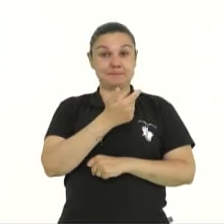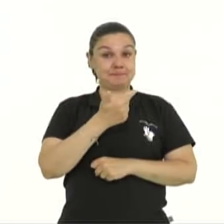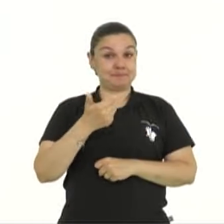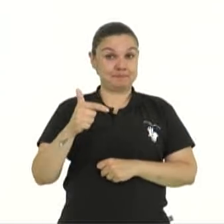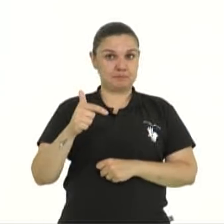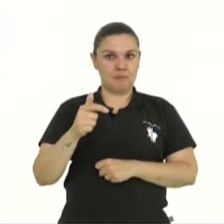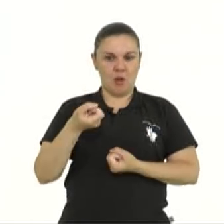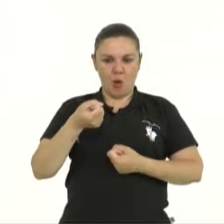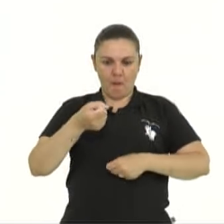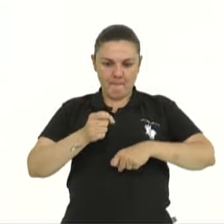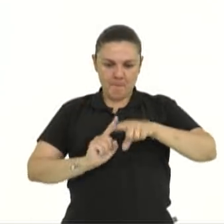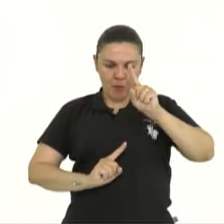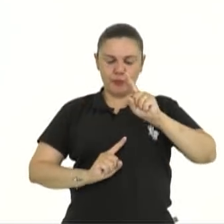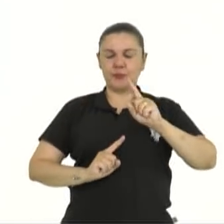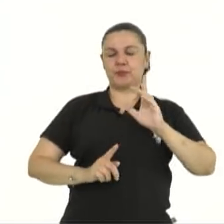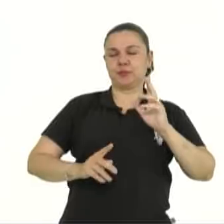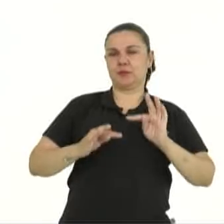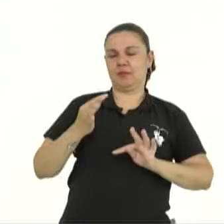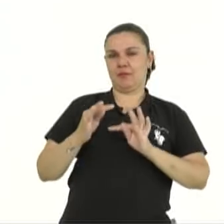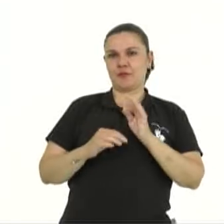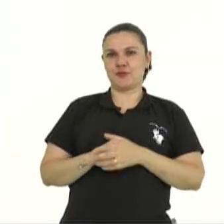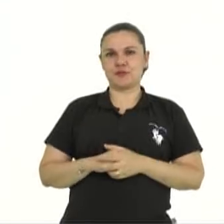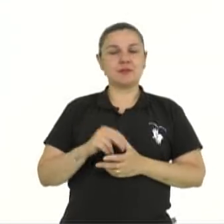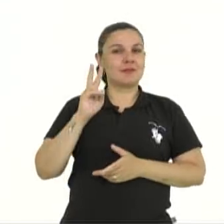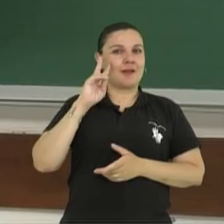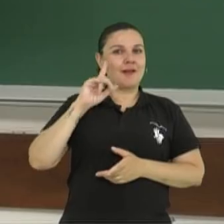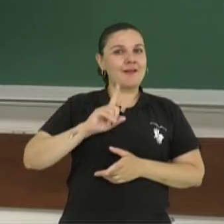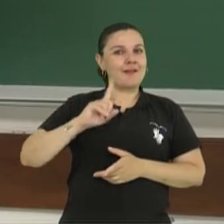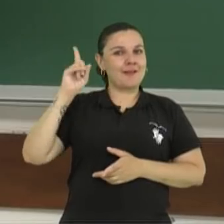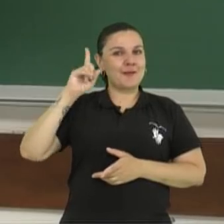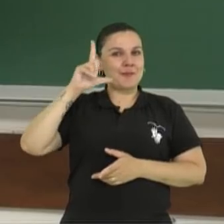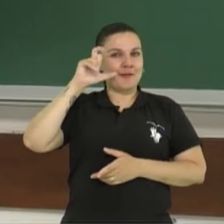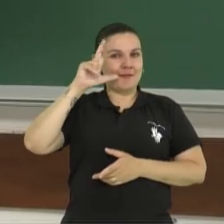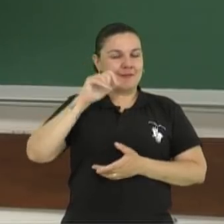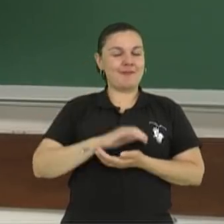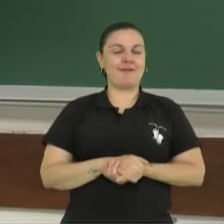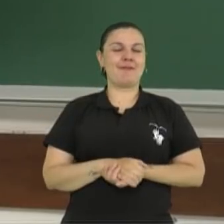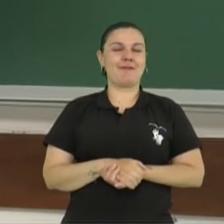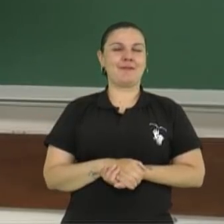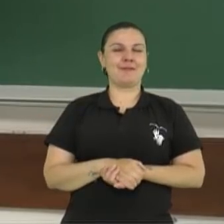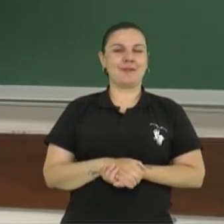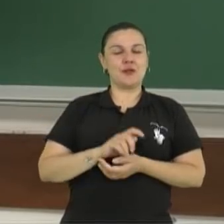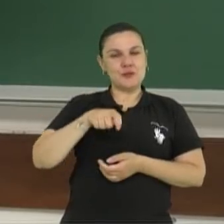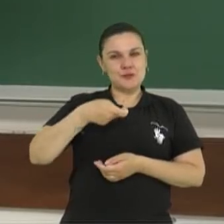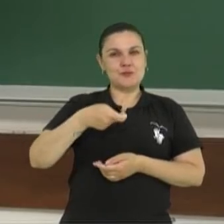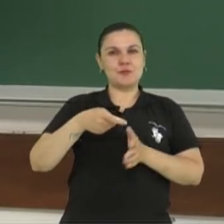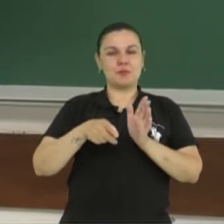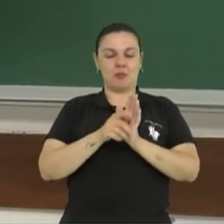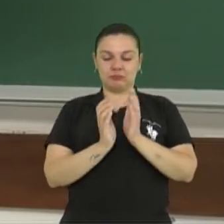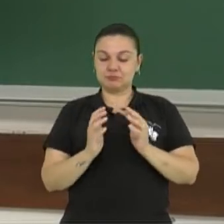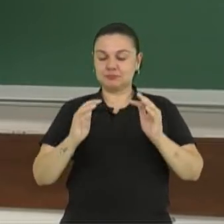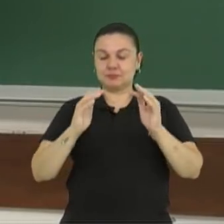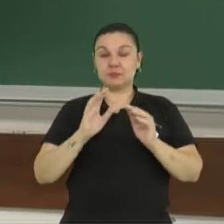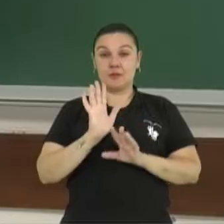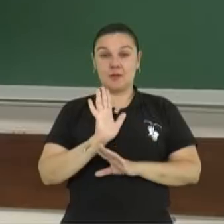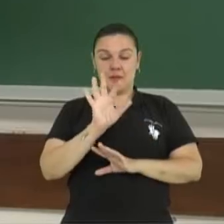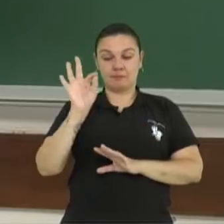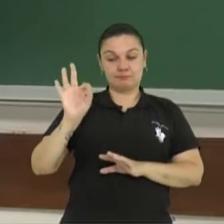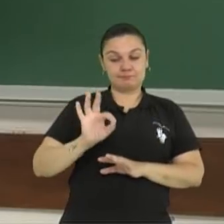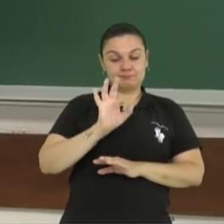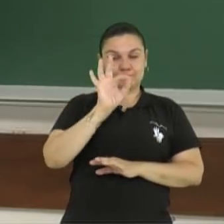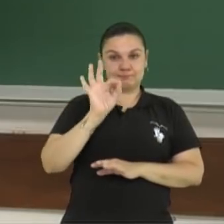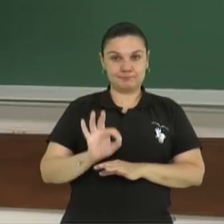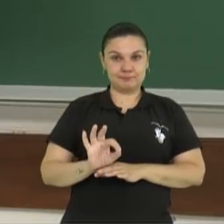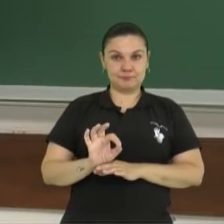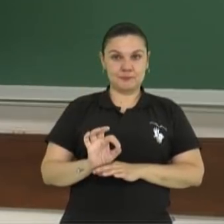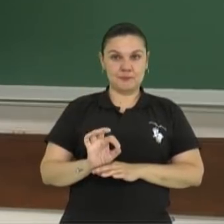possuem grandes aparatos tecnológicos. Lembra lá da fotinho da produção da porcelana. Marque a